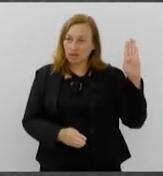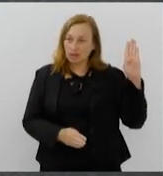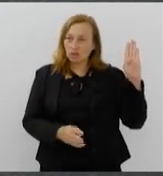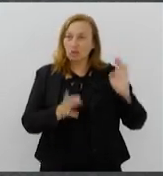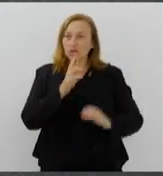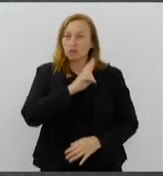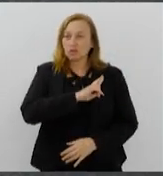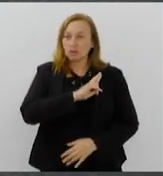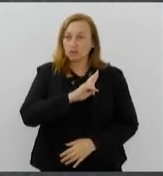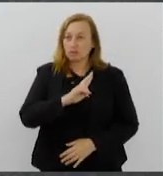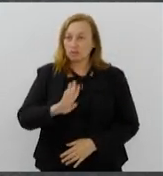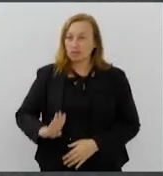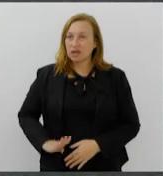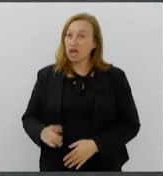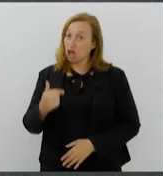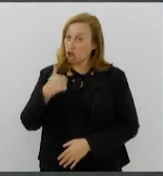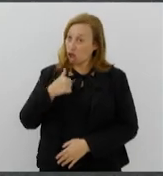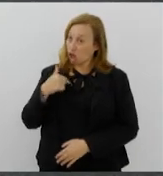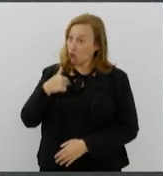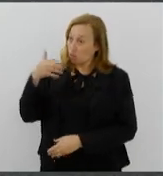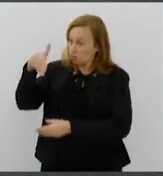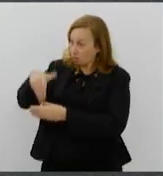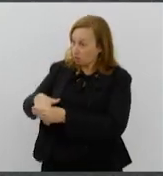era seu eleitor.